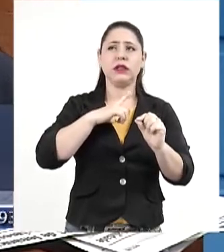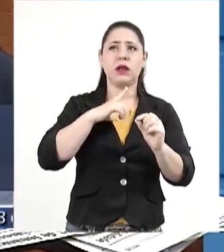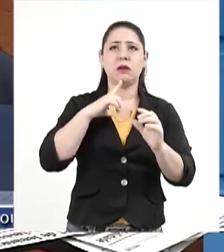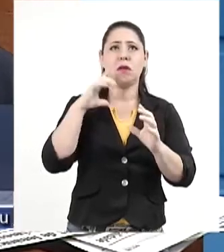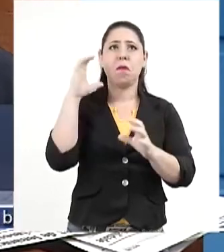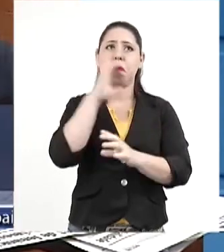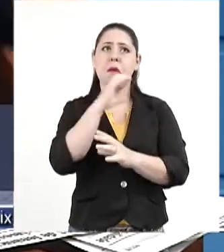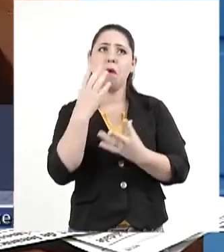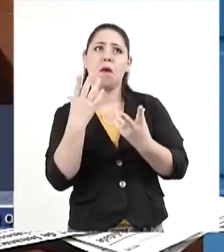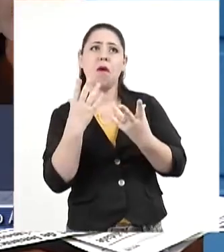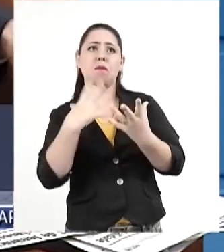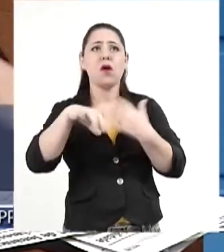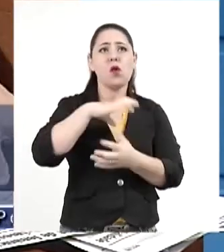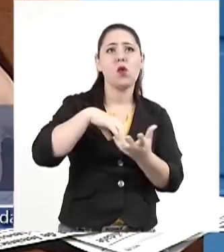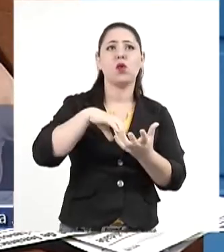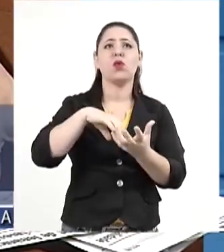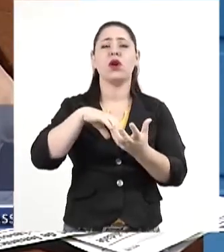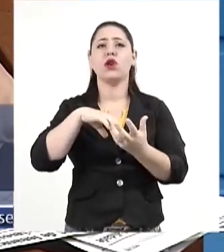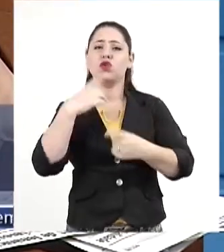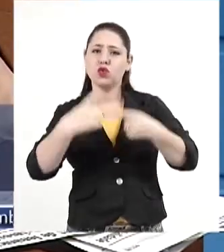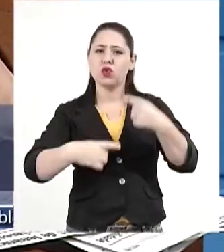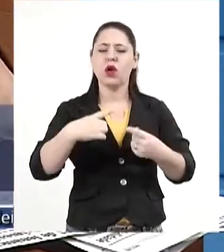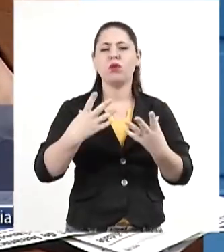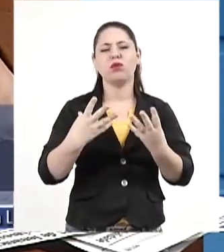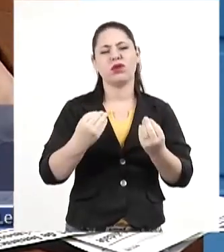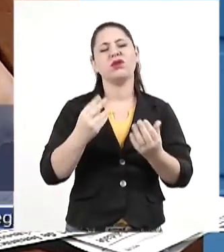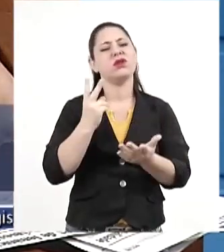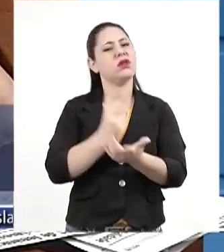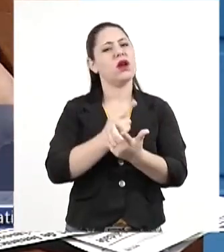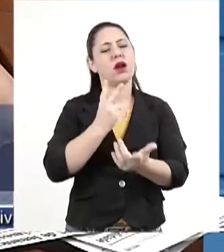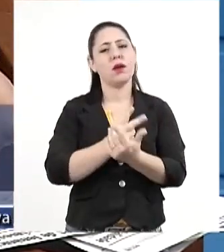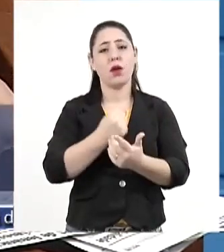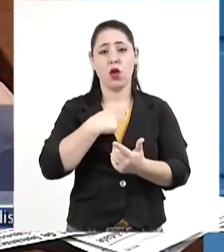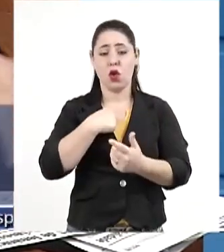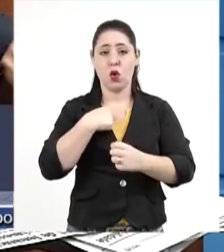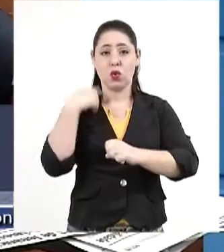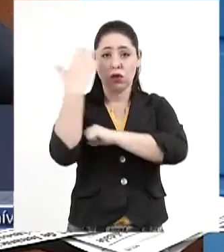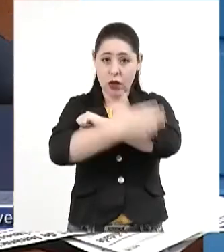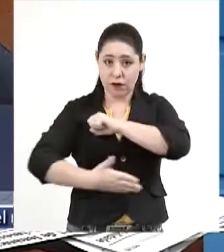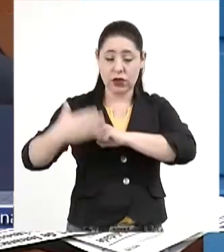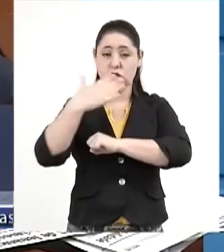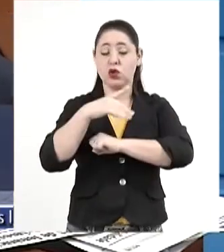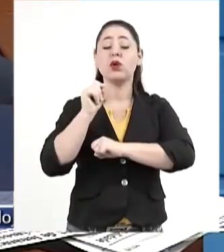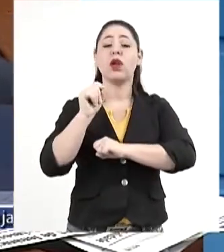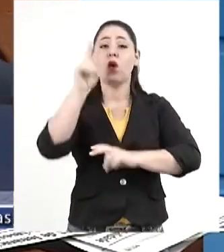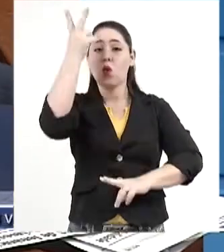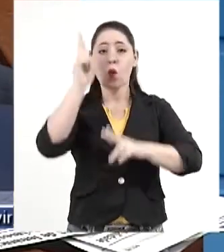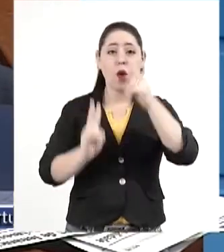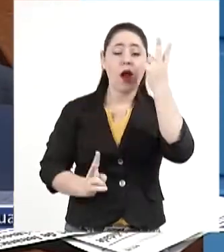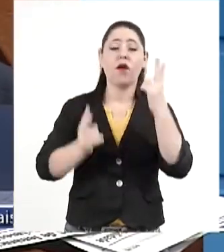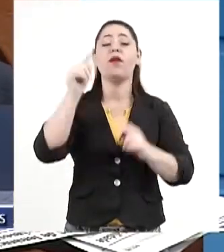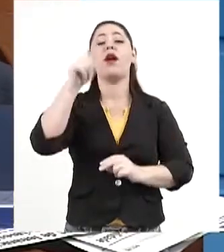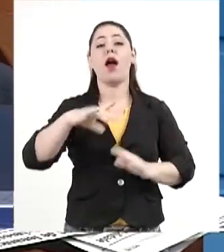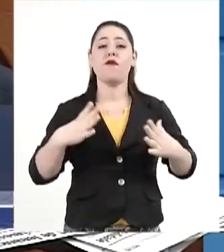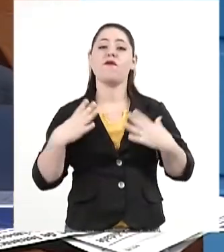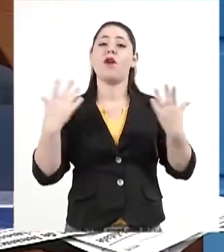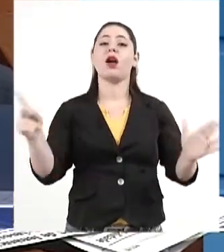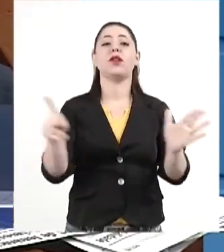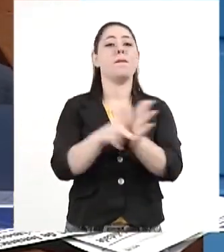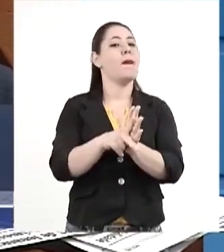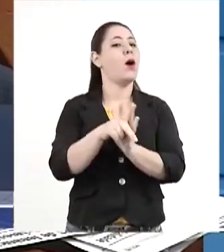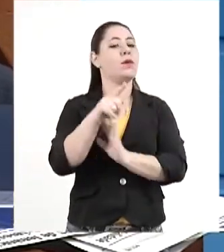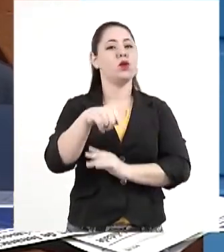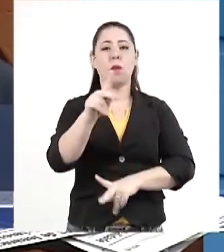nós já fizemos muitas vezes essa discussão. Eu mesmo defendi que o carnaval é uma festa